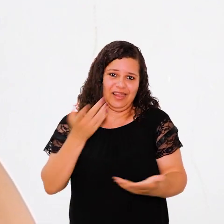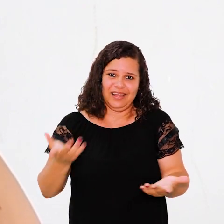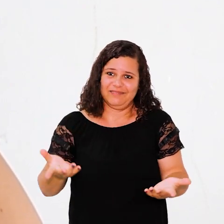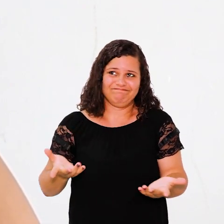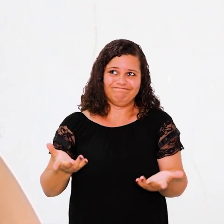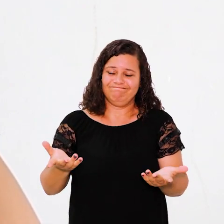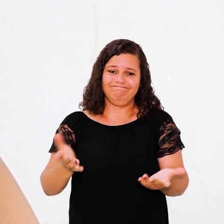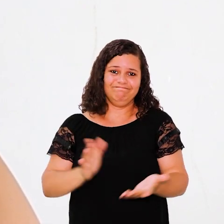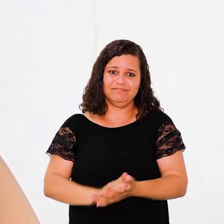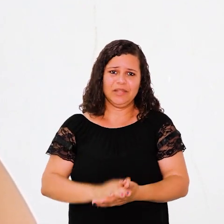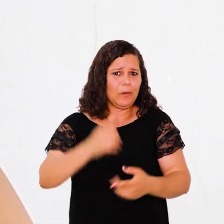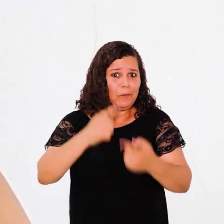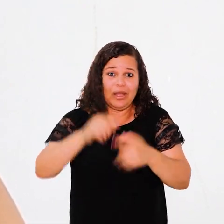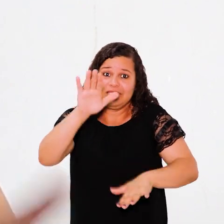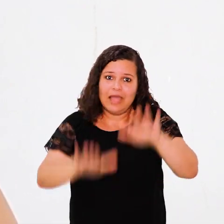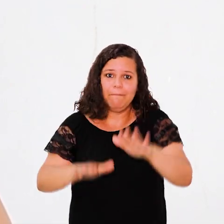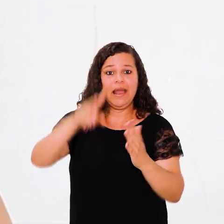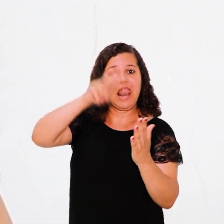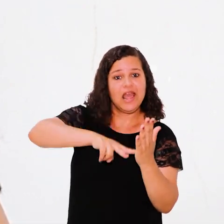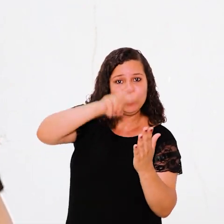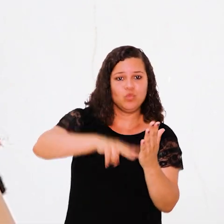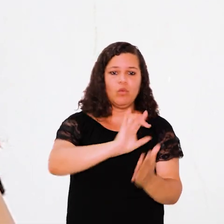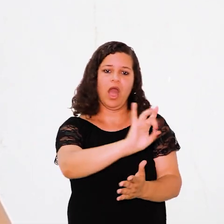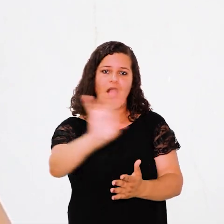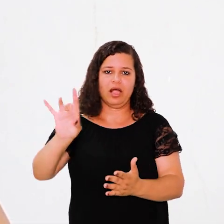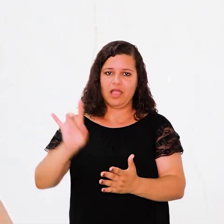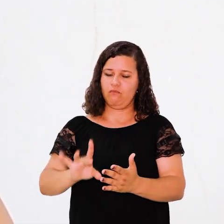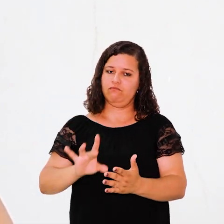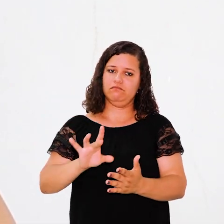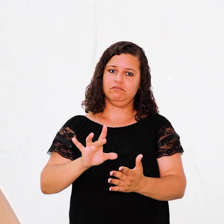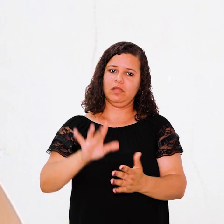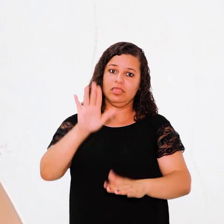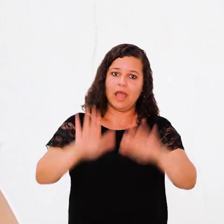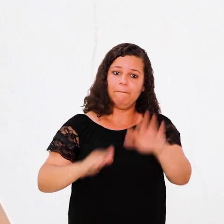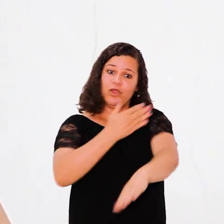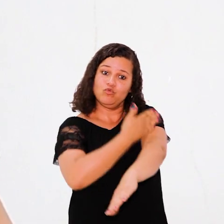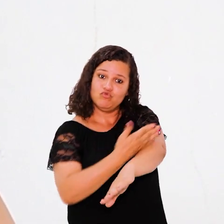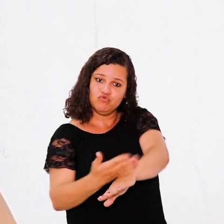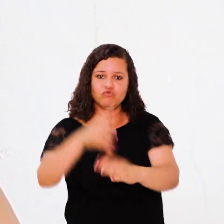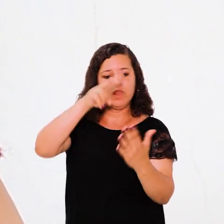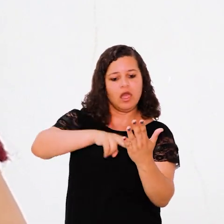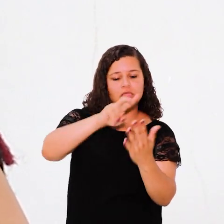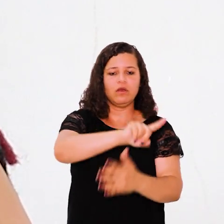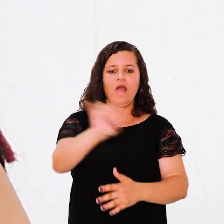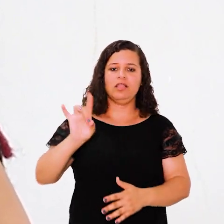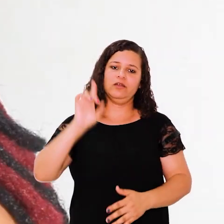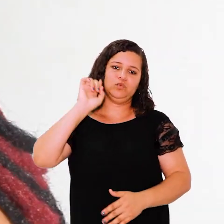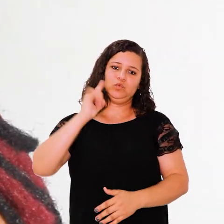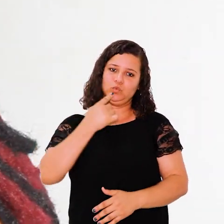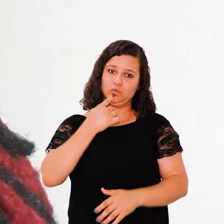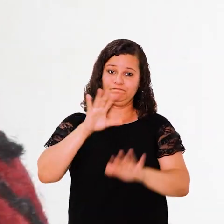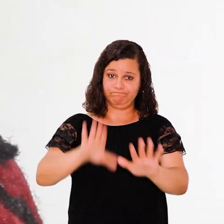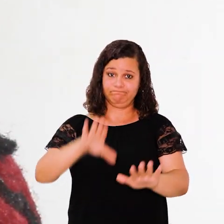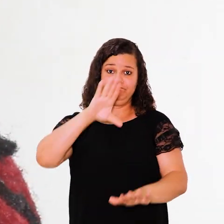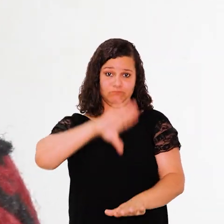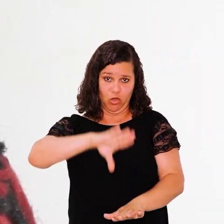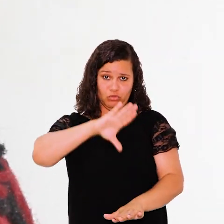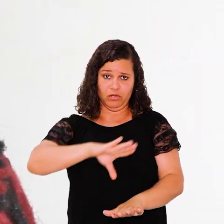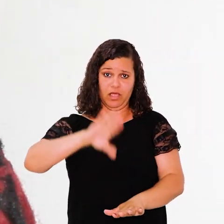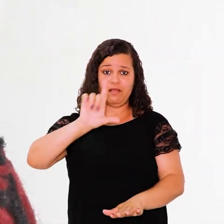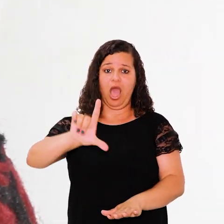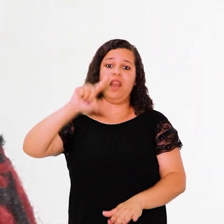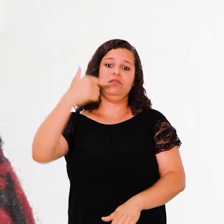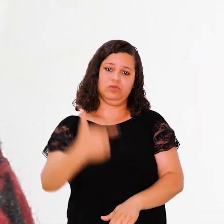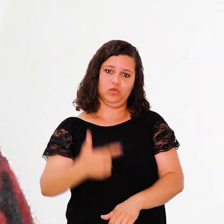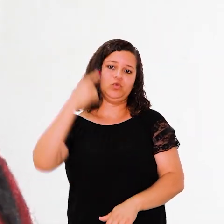falar, porque vai depender da leitura de cada um, vai depender do costume de leitura de cada surdo. Então, português é